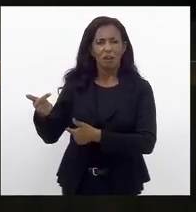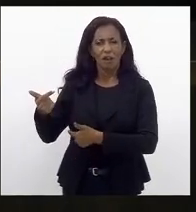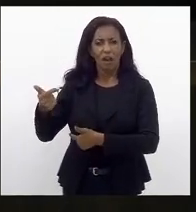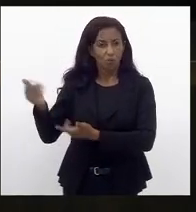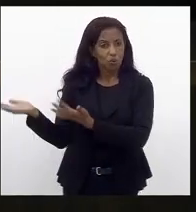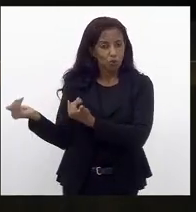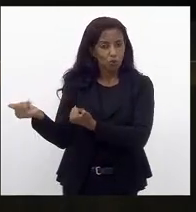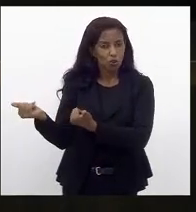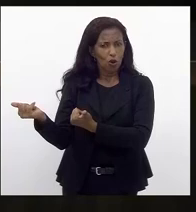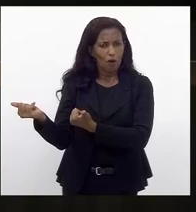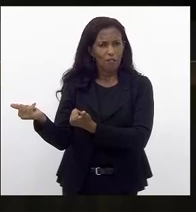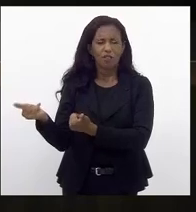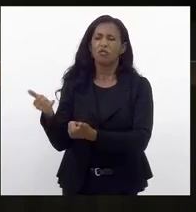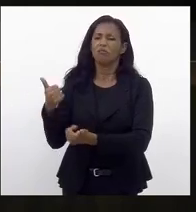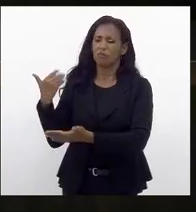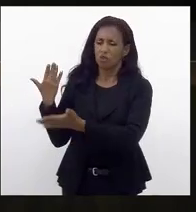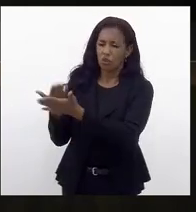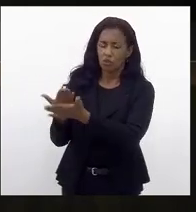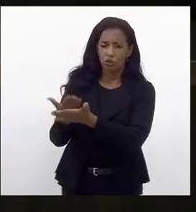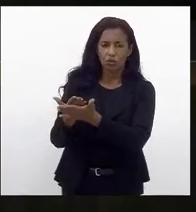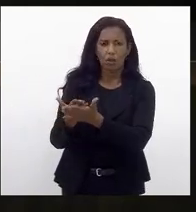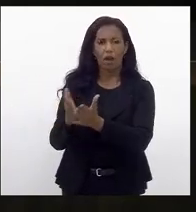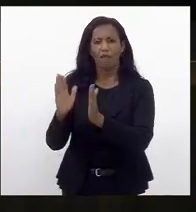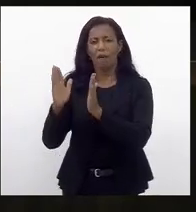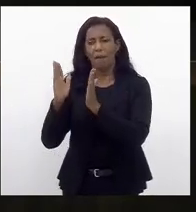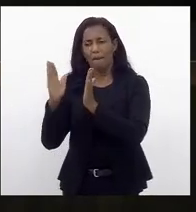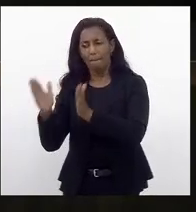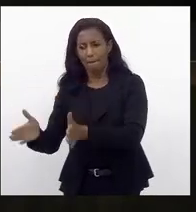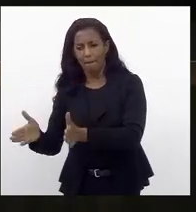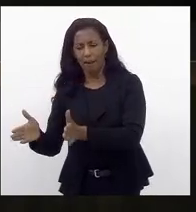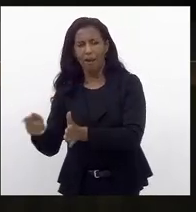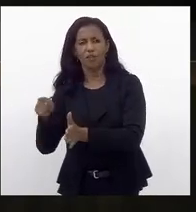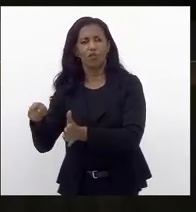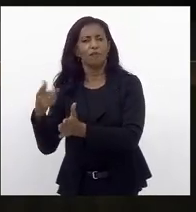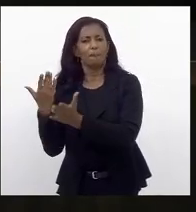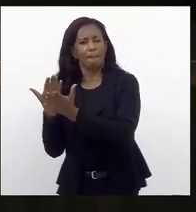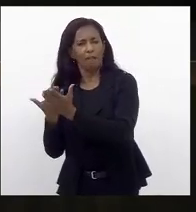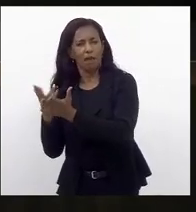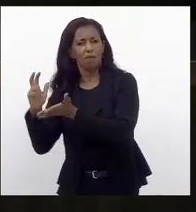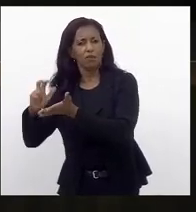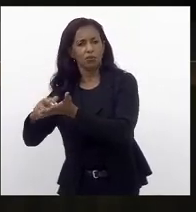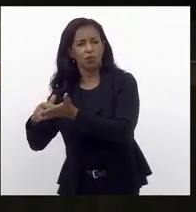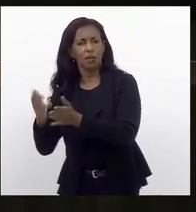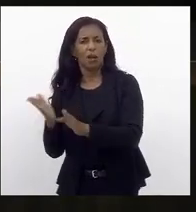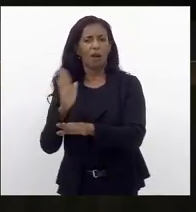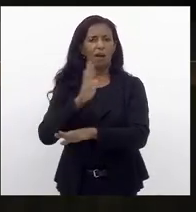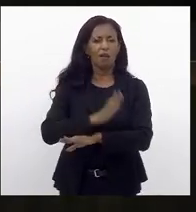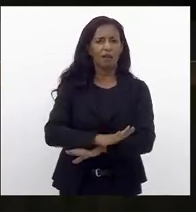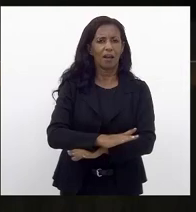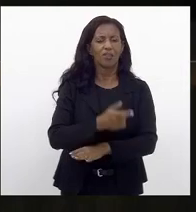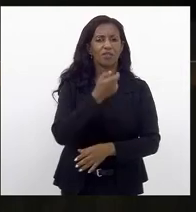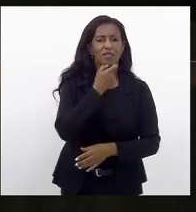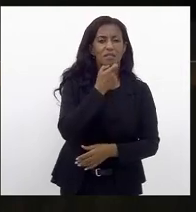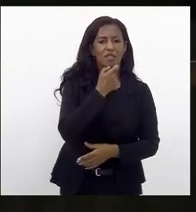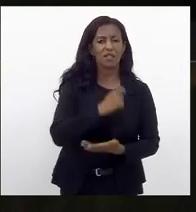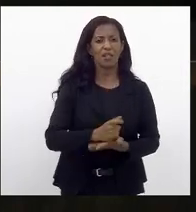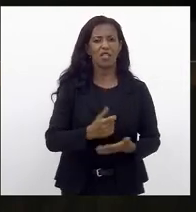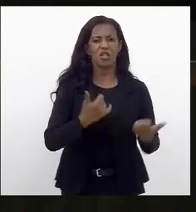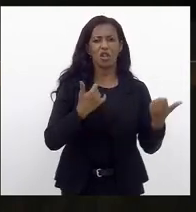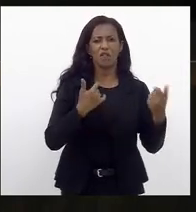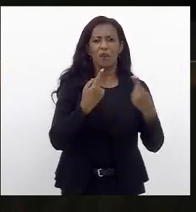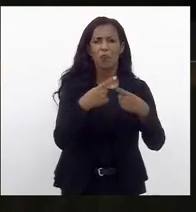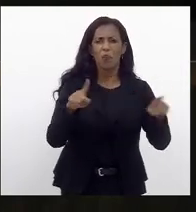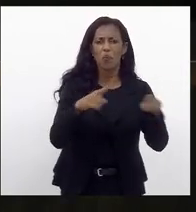a criança fazia um período na sala de aula e o período fazia inglês espanhol de vocês fora da sala curso de